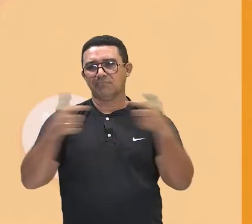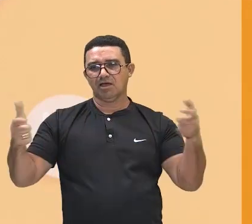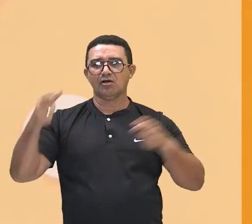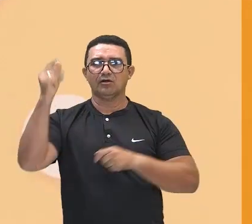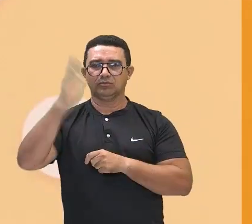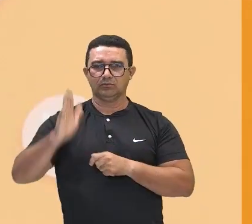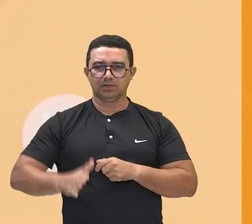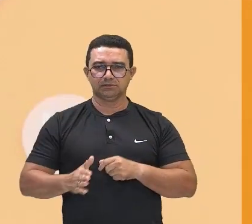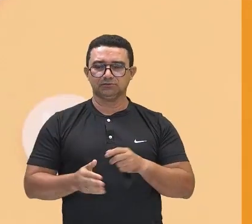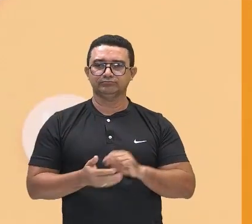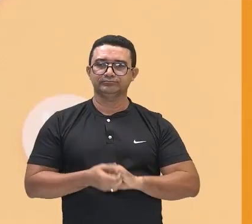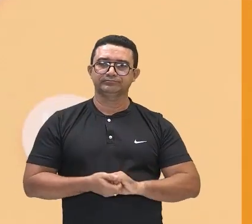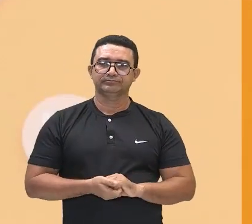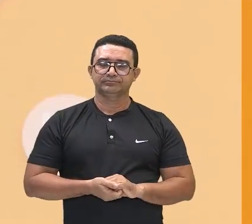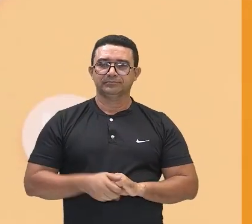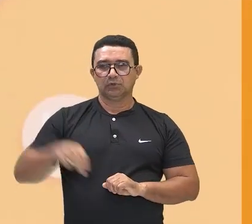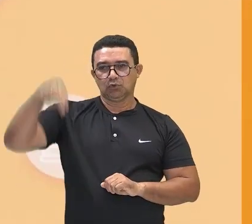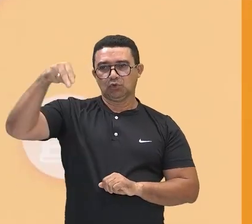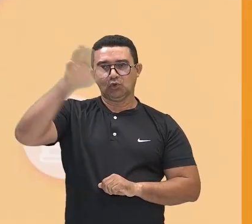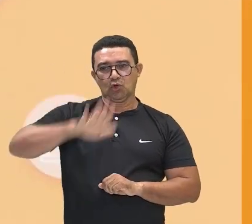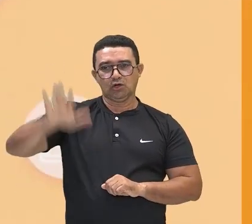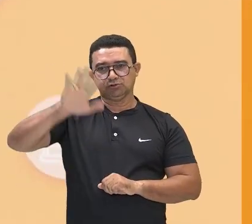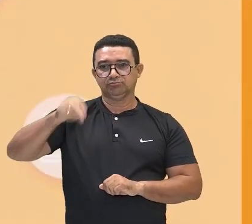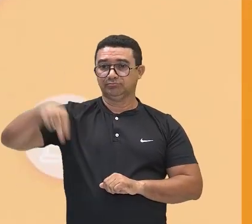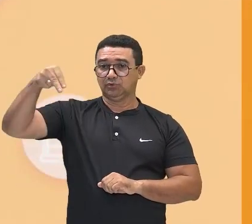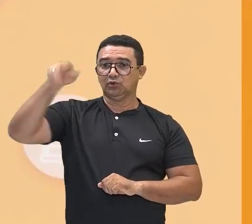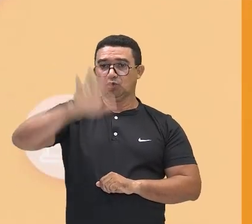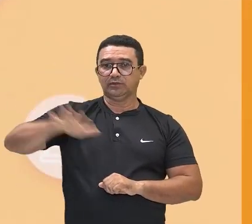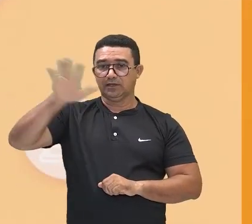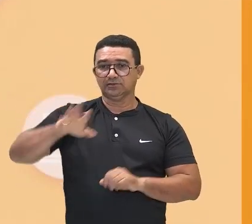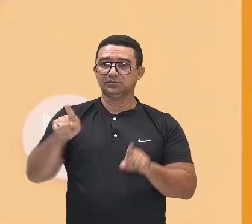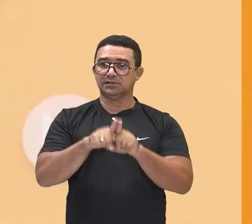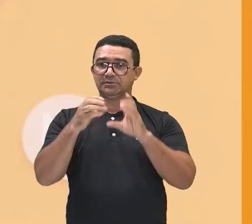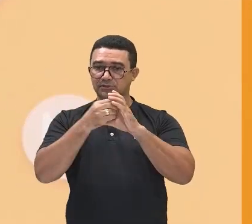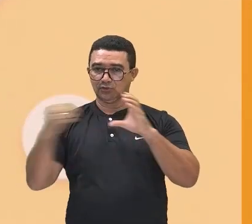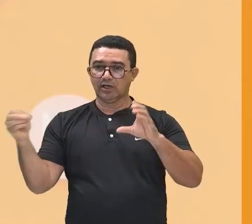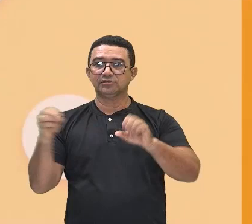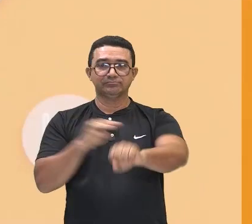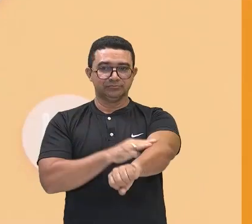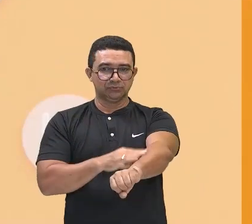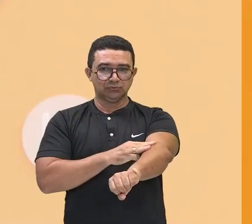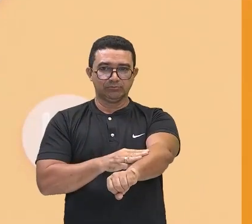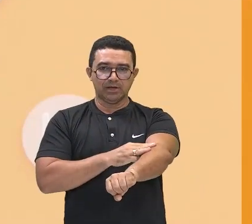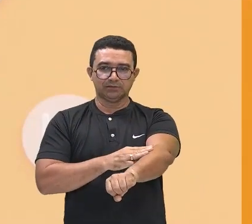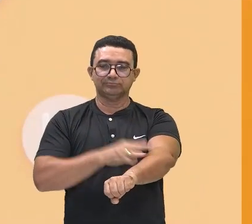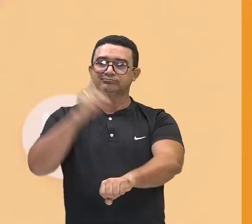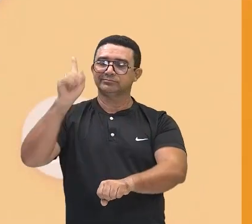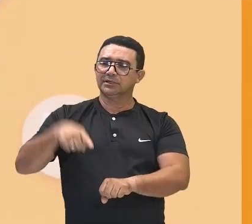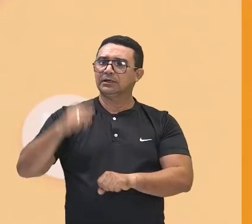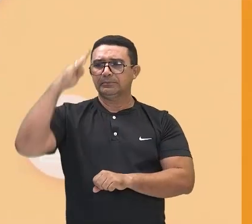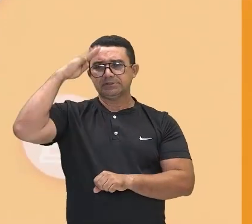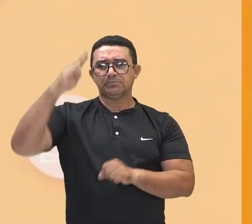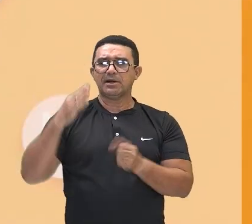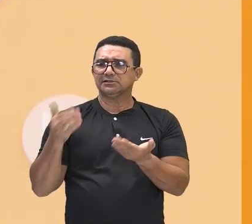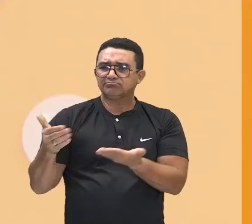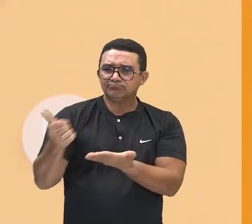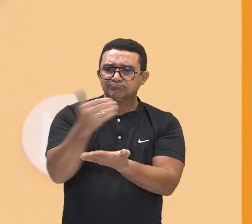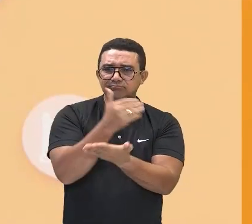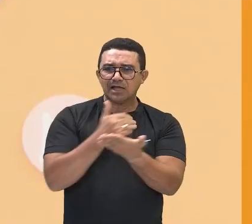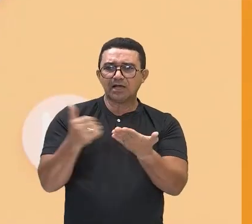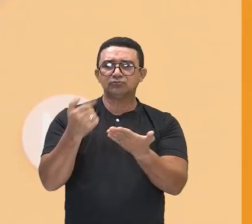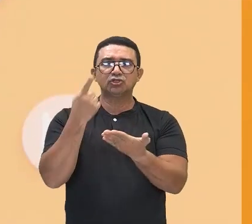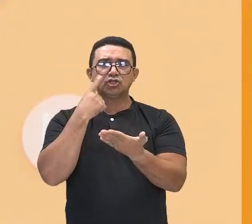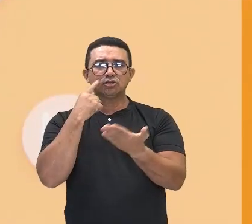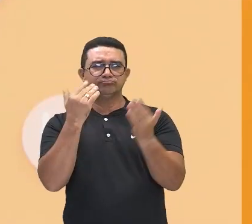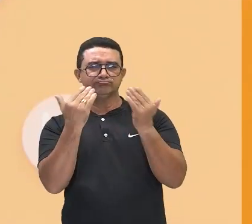nas regiões norte, nordeste e também no centro-oeste. Esses são os principais dados que a gente verificou ao longo da nossa